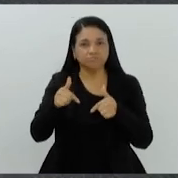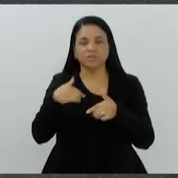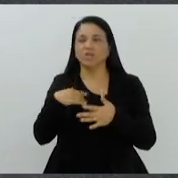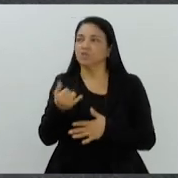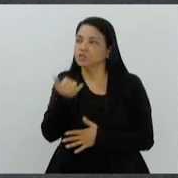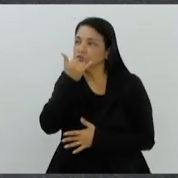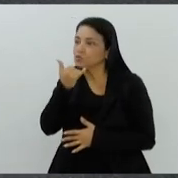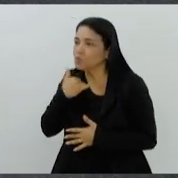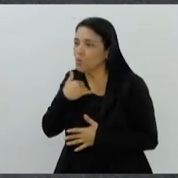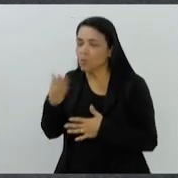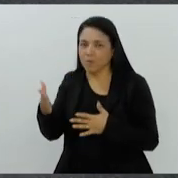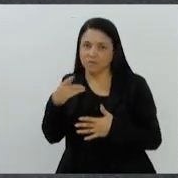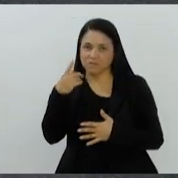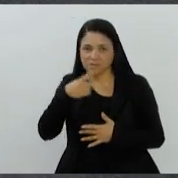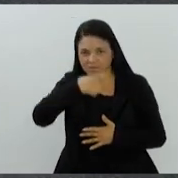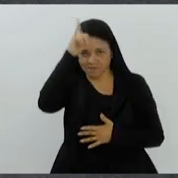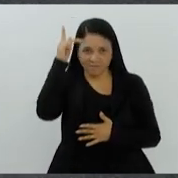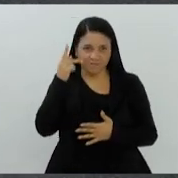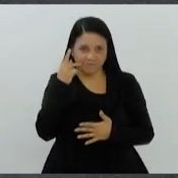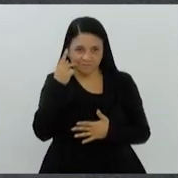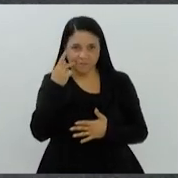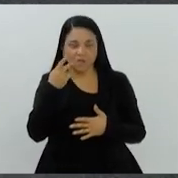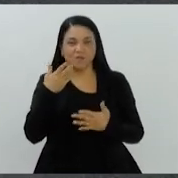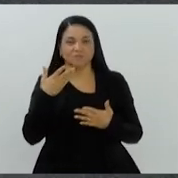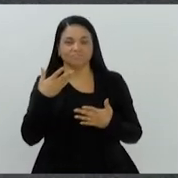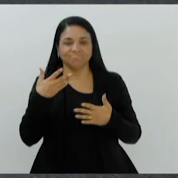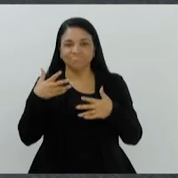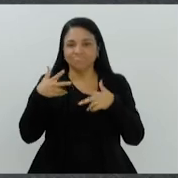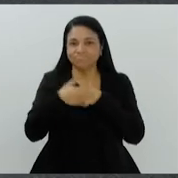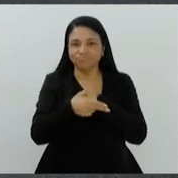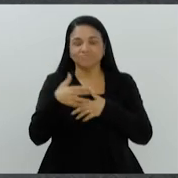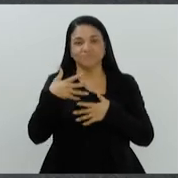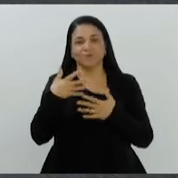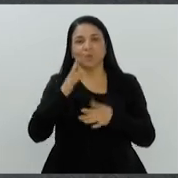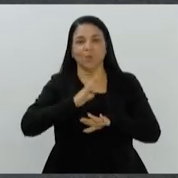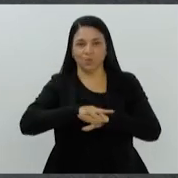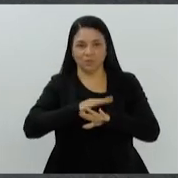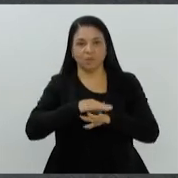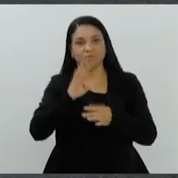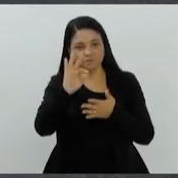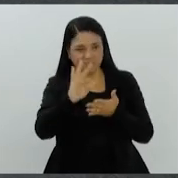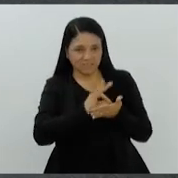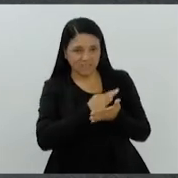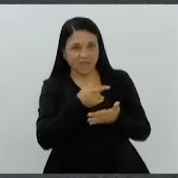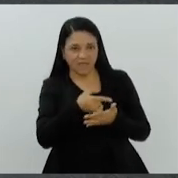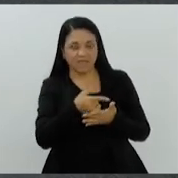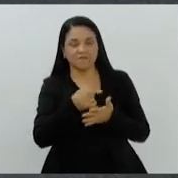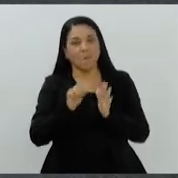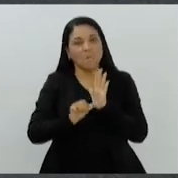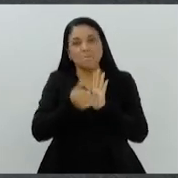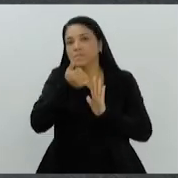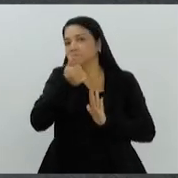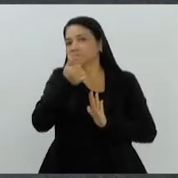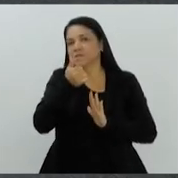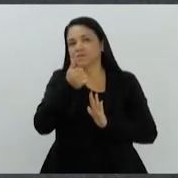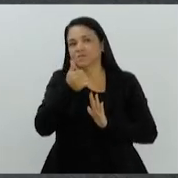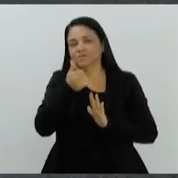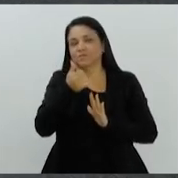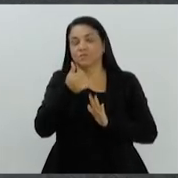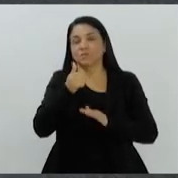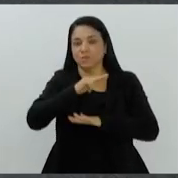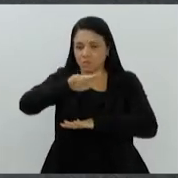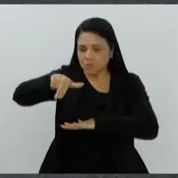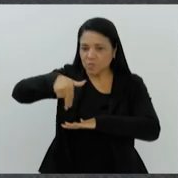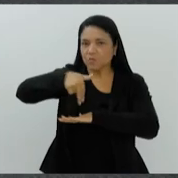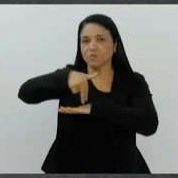invadir seu tempo aqui. Sempre, Vossa Excelência, não só se inscreve, como é o primeiro a se inscrever. Usa essa tribuna